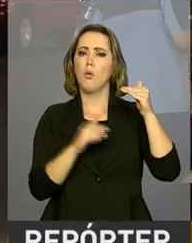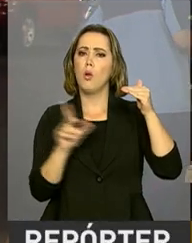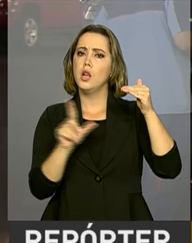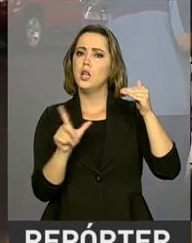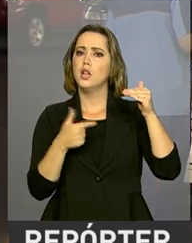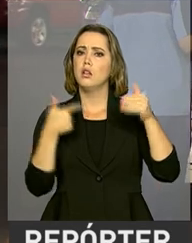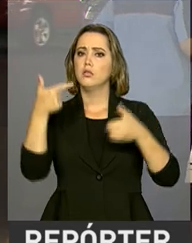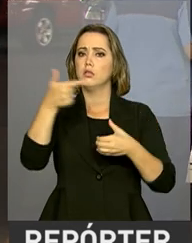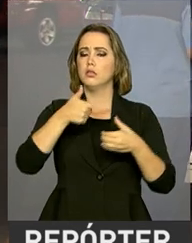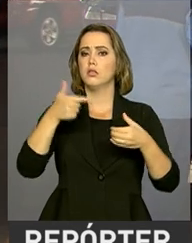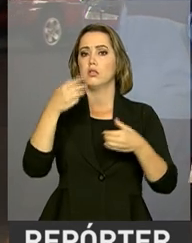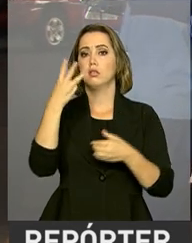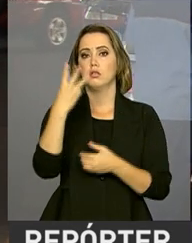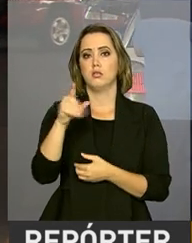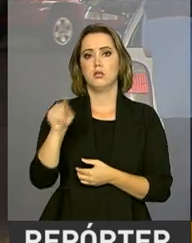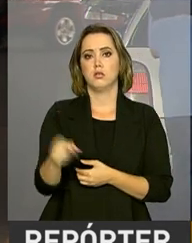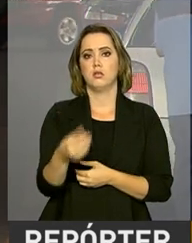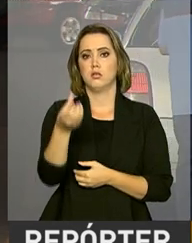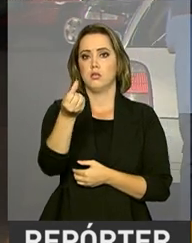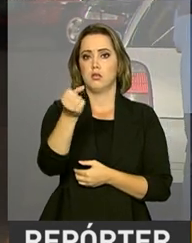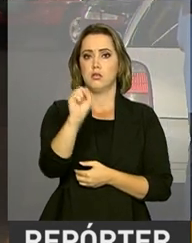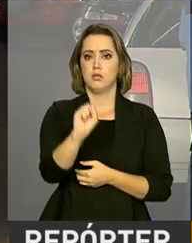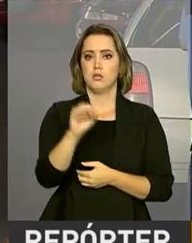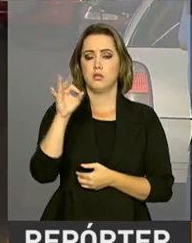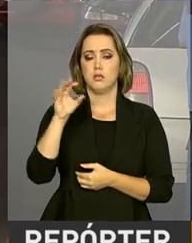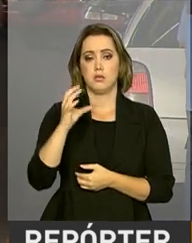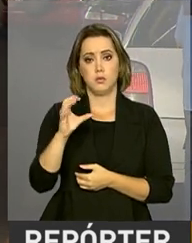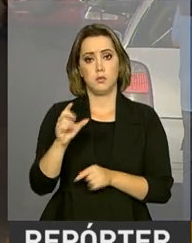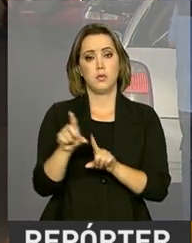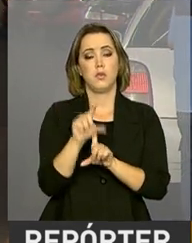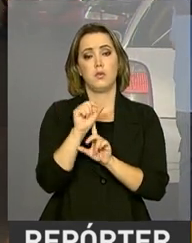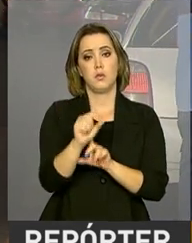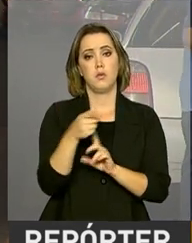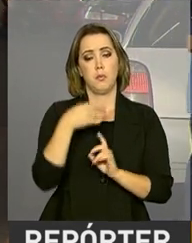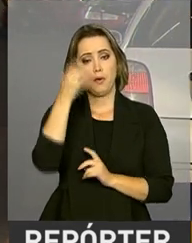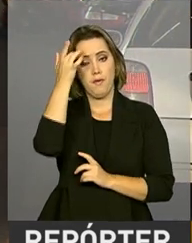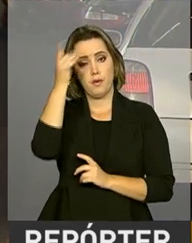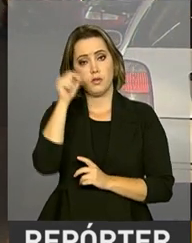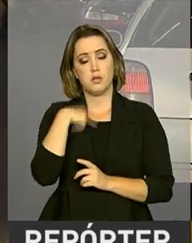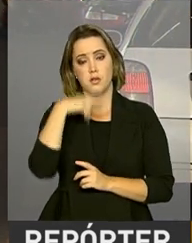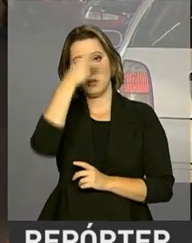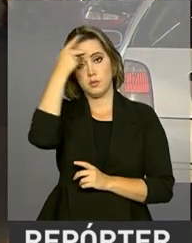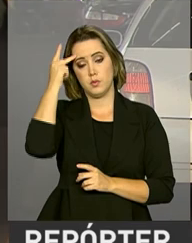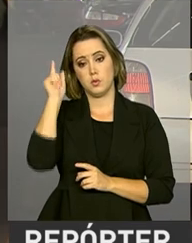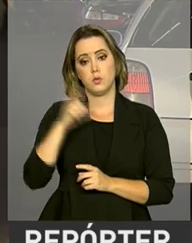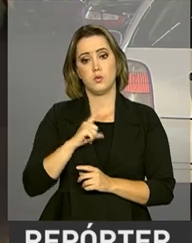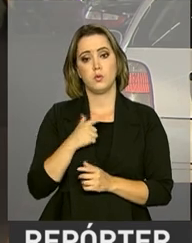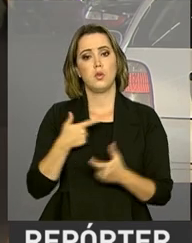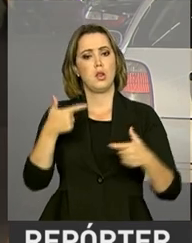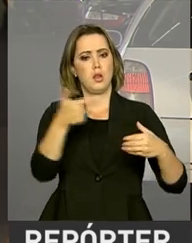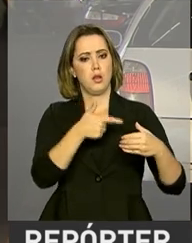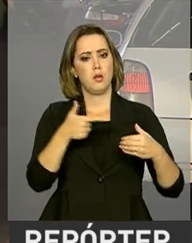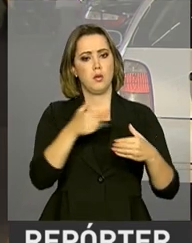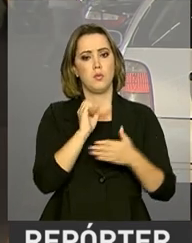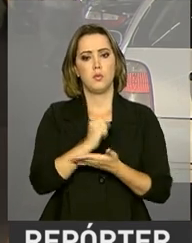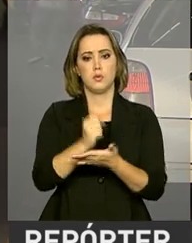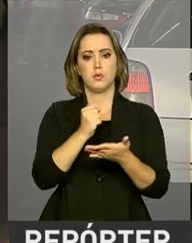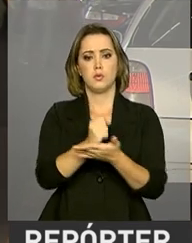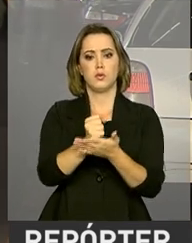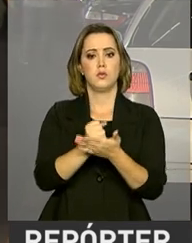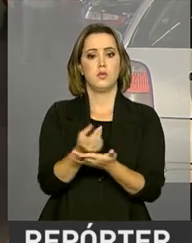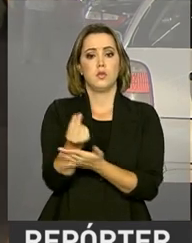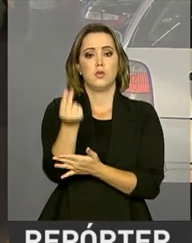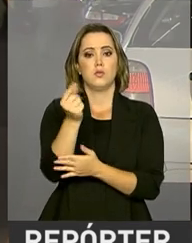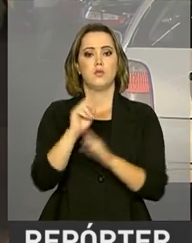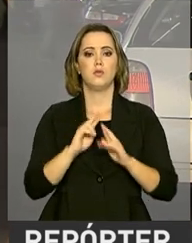nacional haia 3 reais e sessenta e oito centavos para facilitar ainda mais o consumidor tem posto oferecendo preço diferenciado